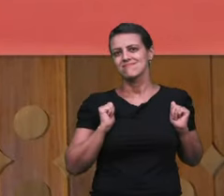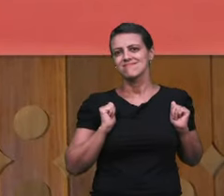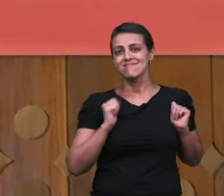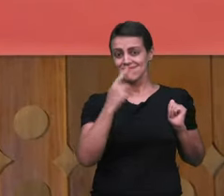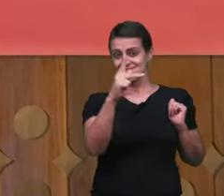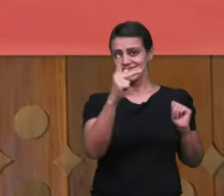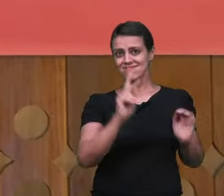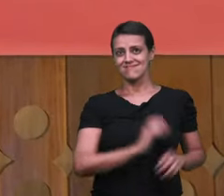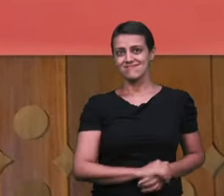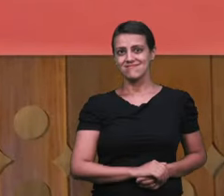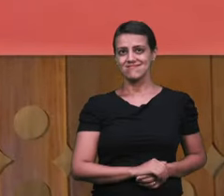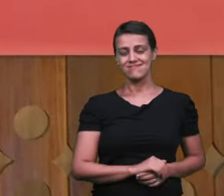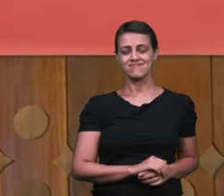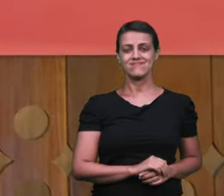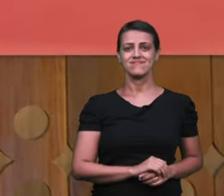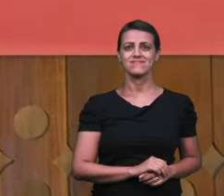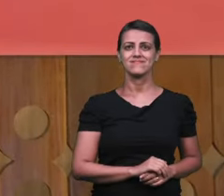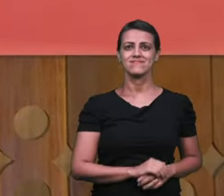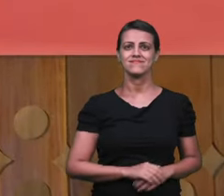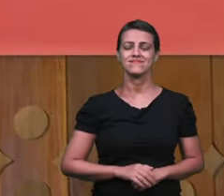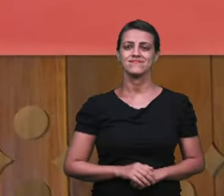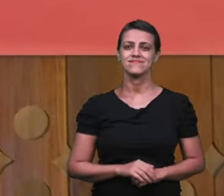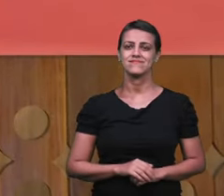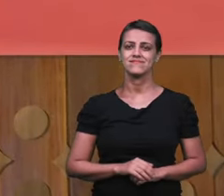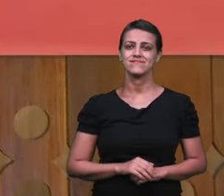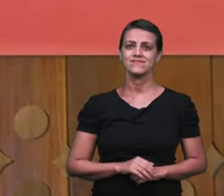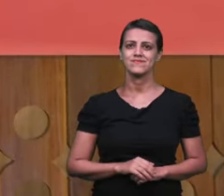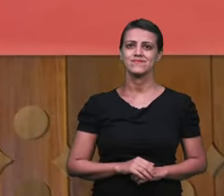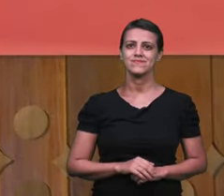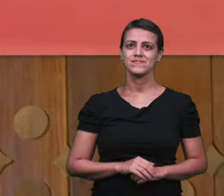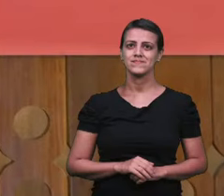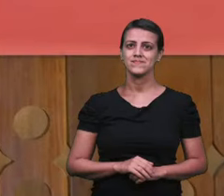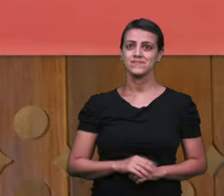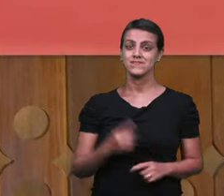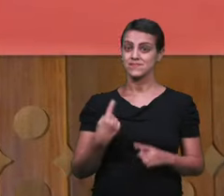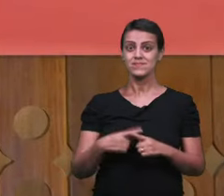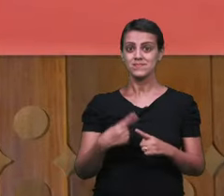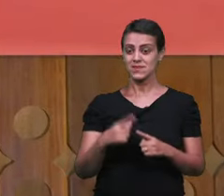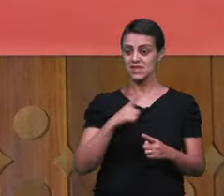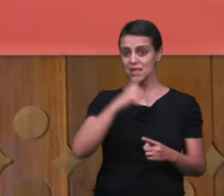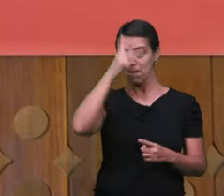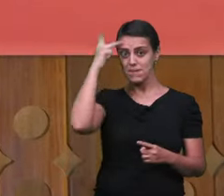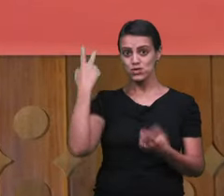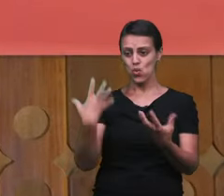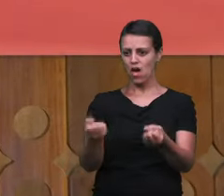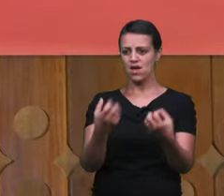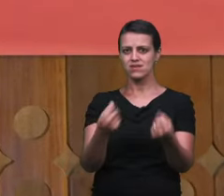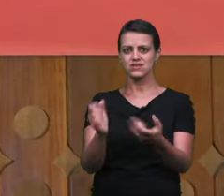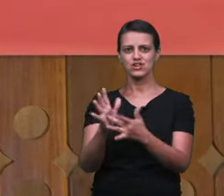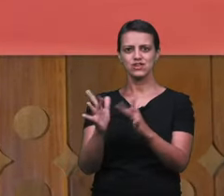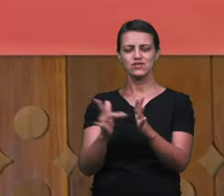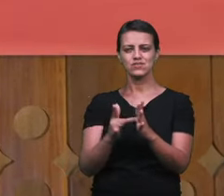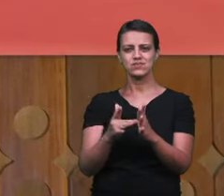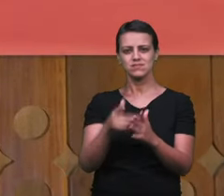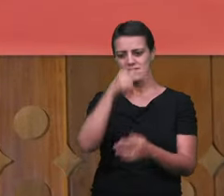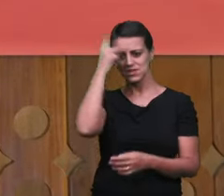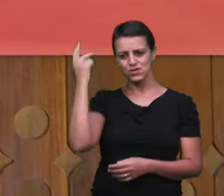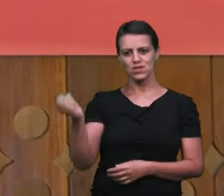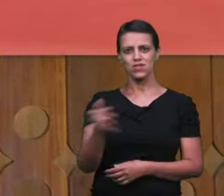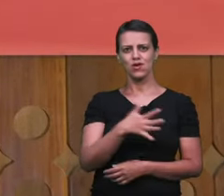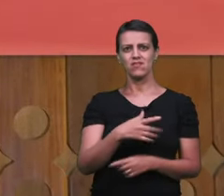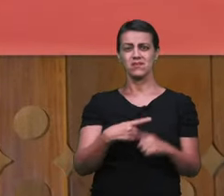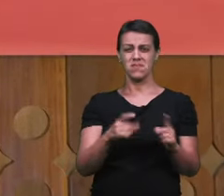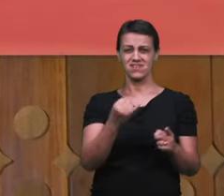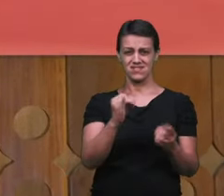logo daqui, desocupa o banco. Porque um grupo está vindo novo. Agora, crente ruim é que é